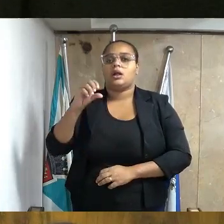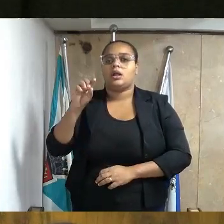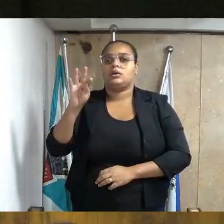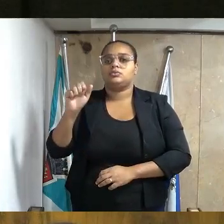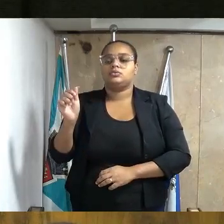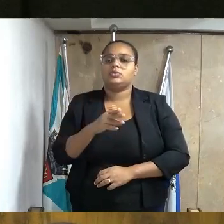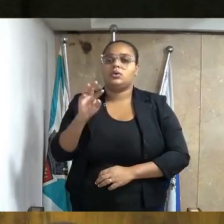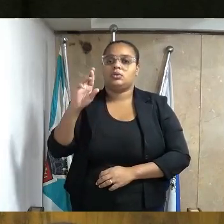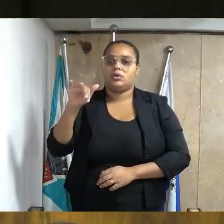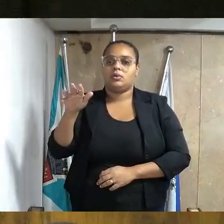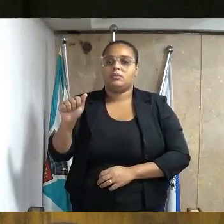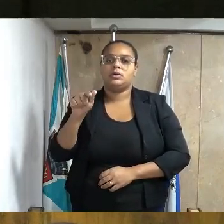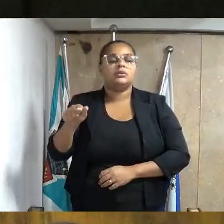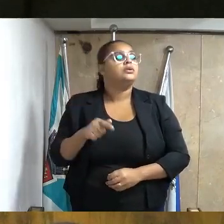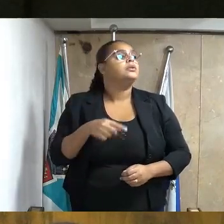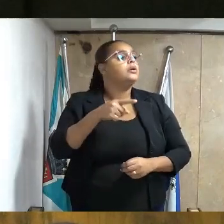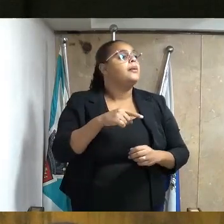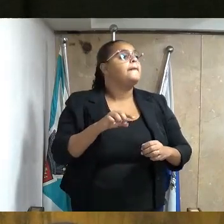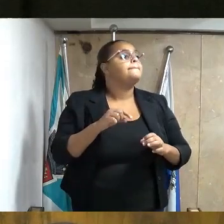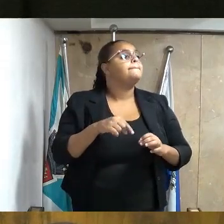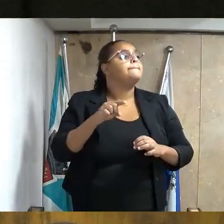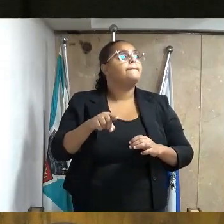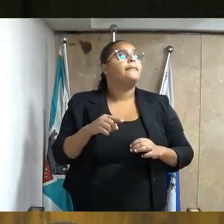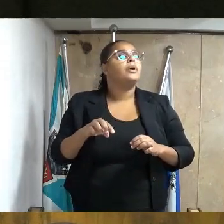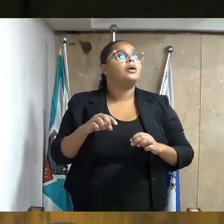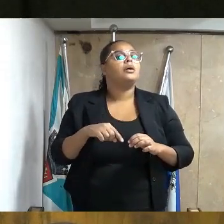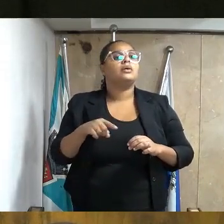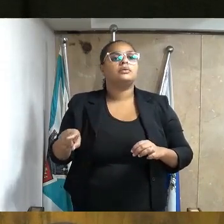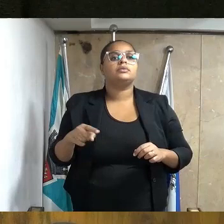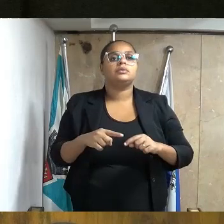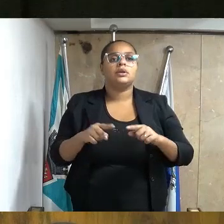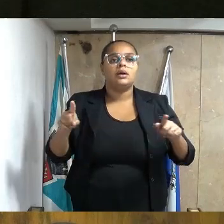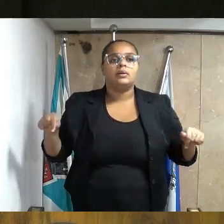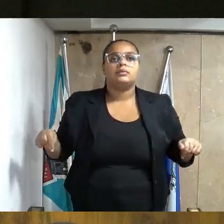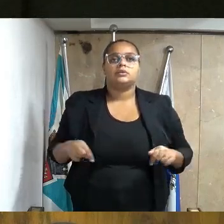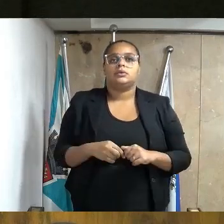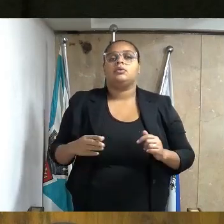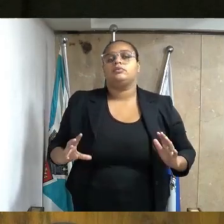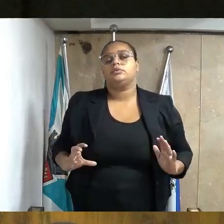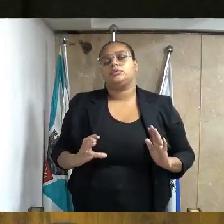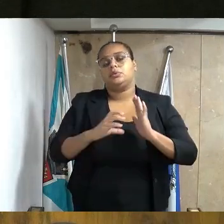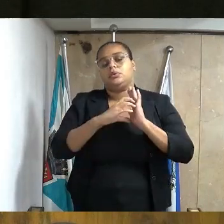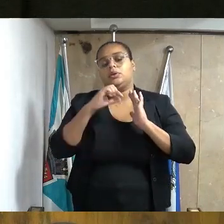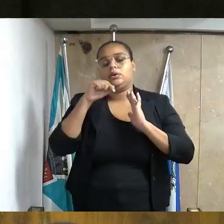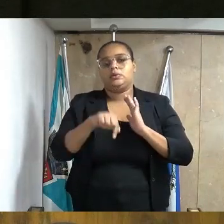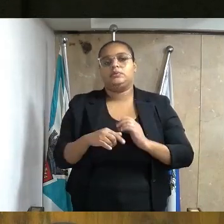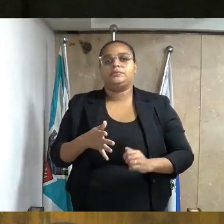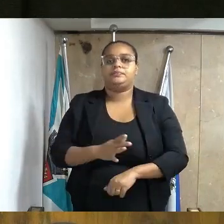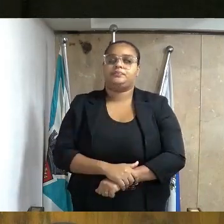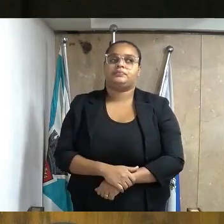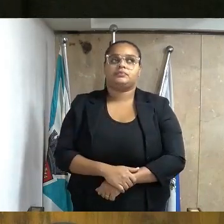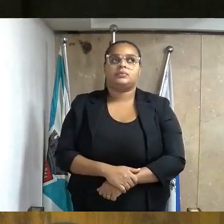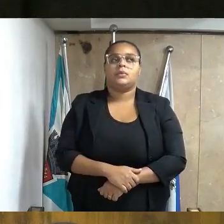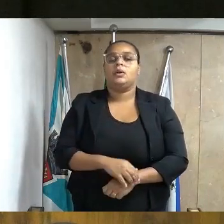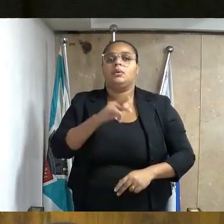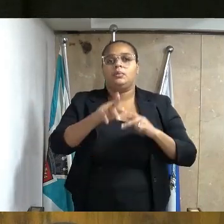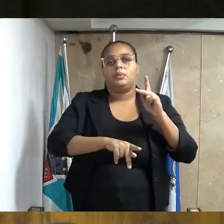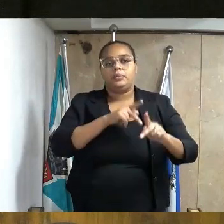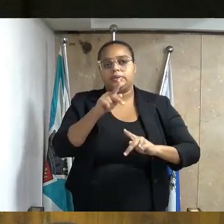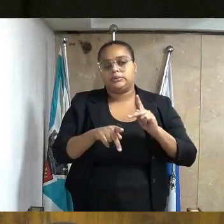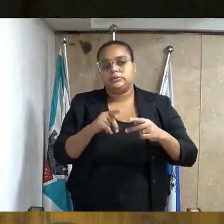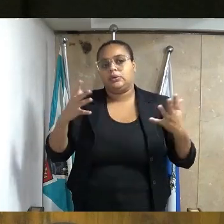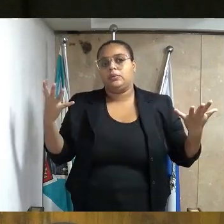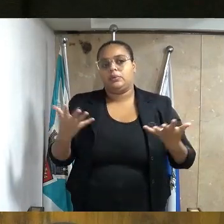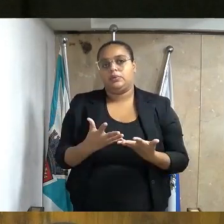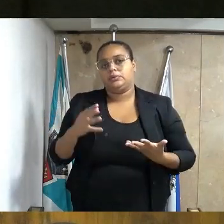Tomás, membros da mesa, nobres colegas vereadores, funcionários desta casa, público que nos